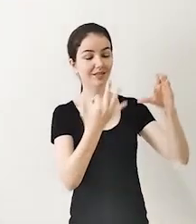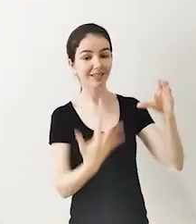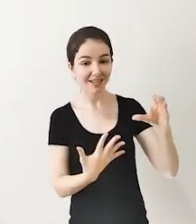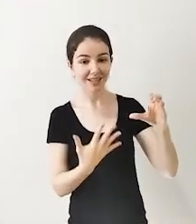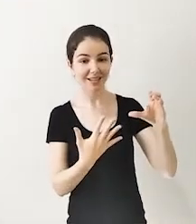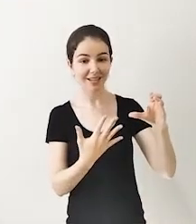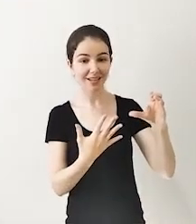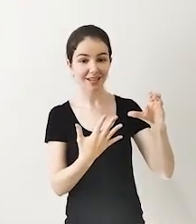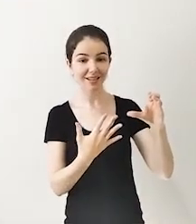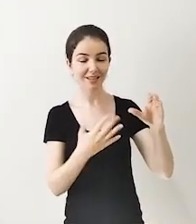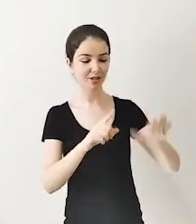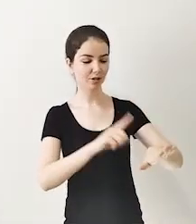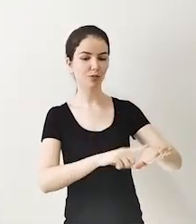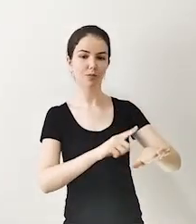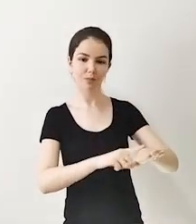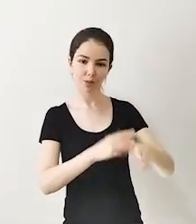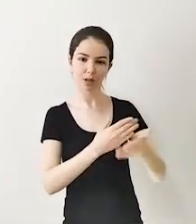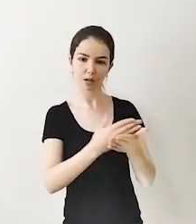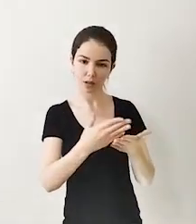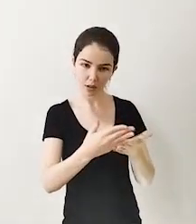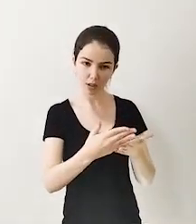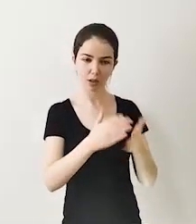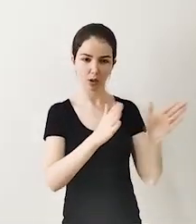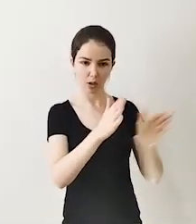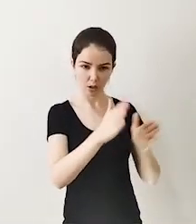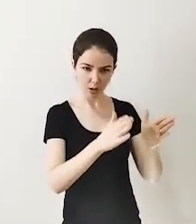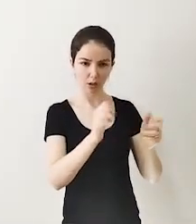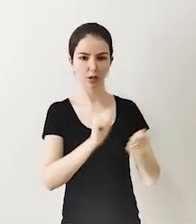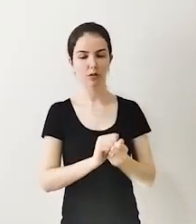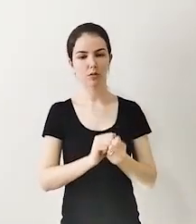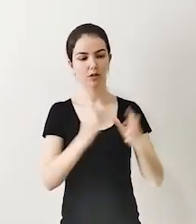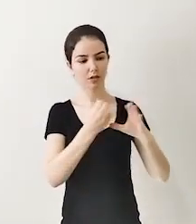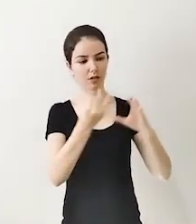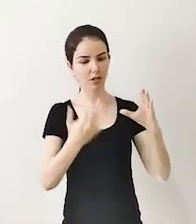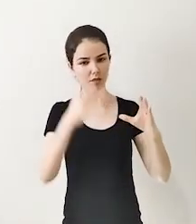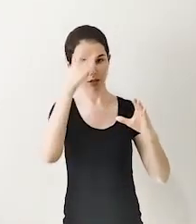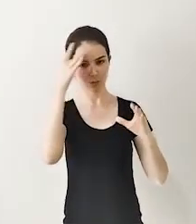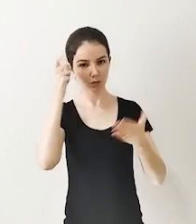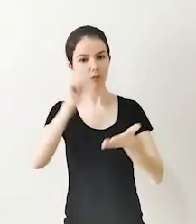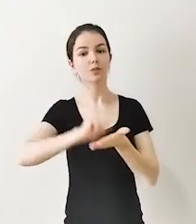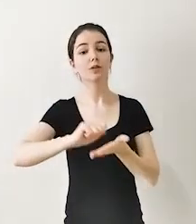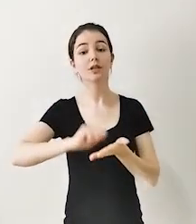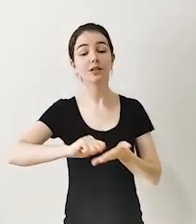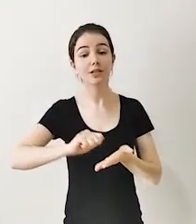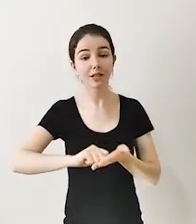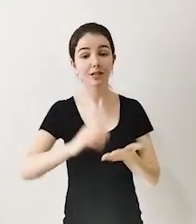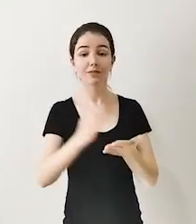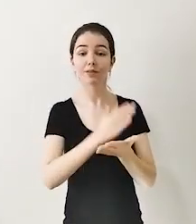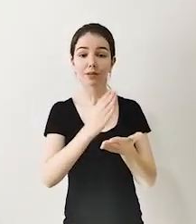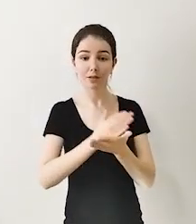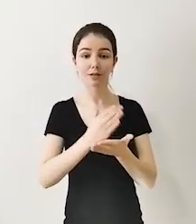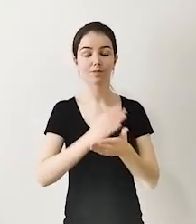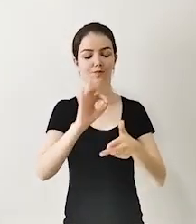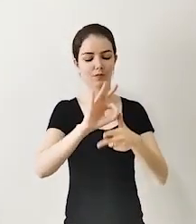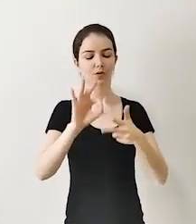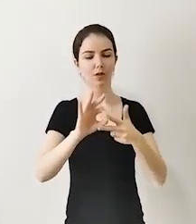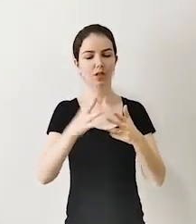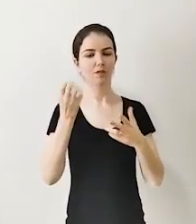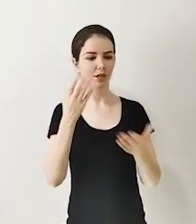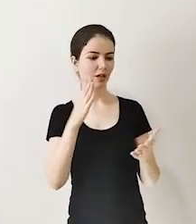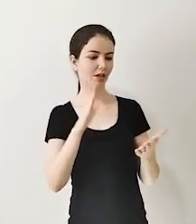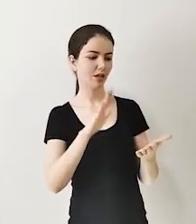características desse período histórico, as características do próprio autor, tá? Então é isso que o Enem vai querer saber de você enquanto